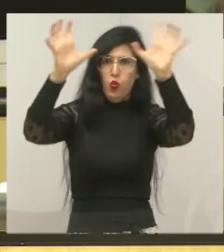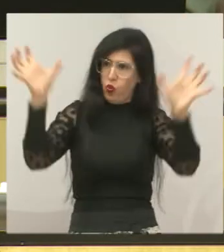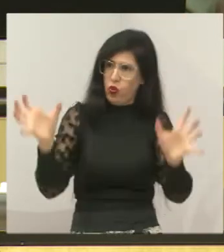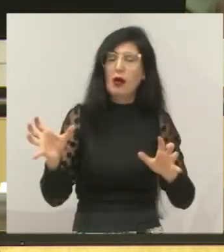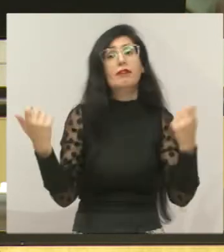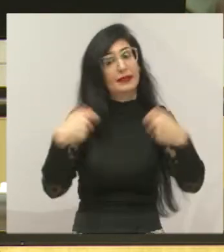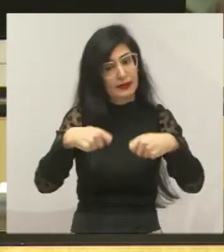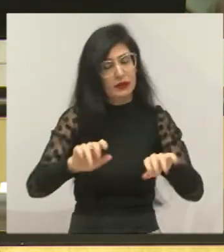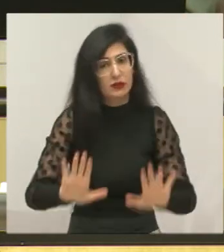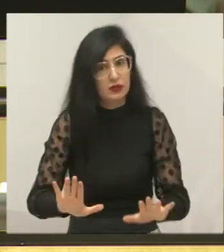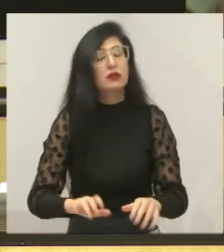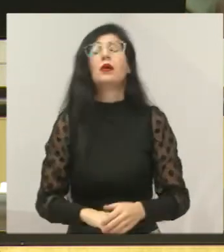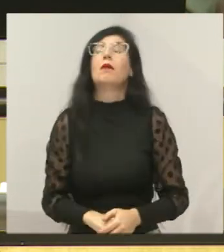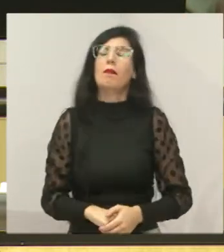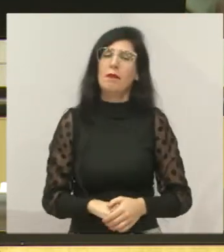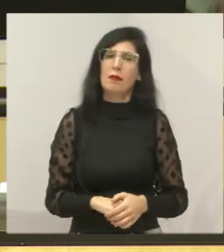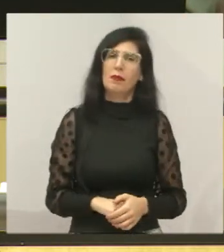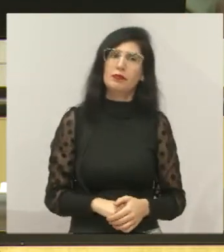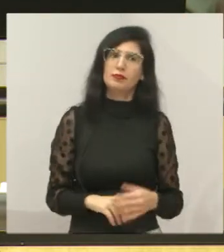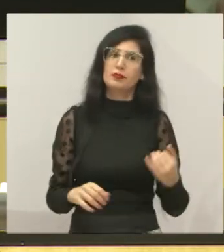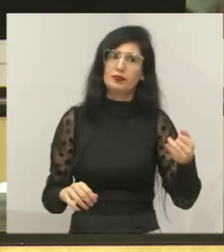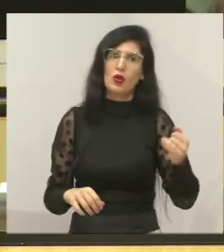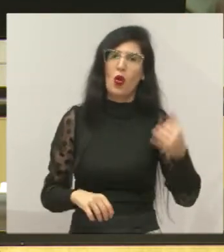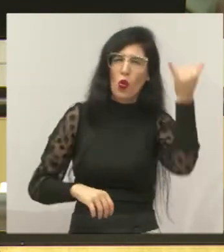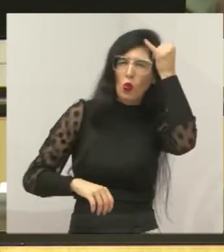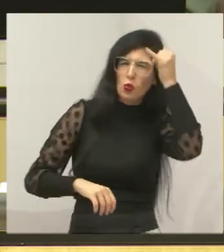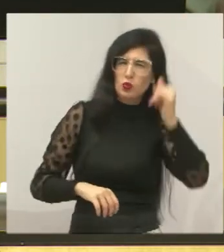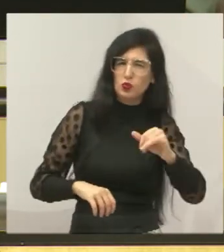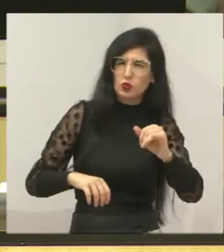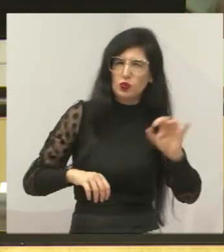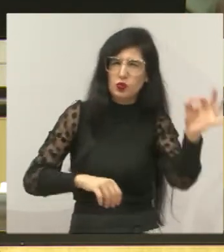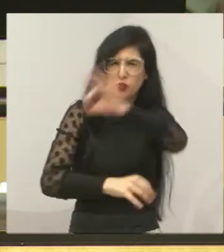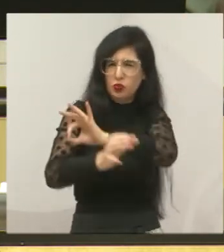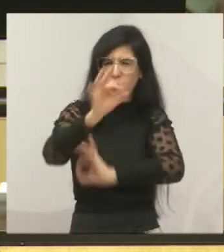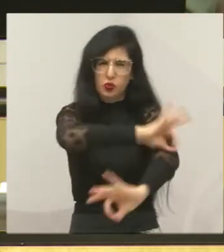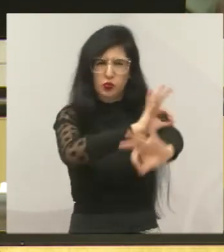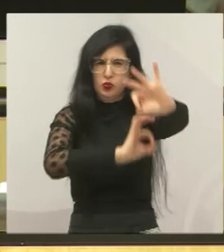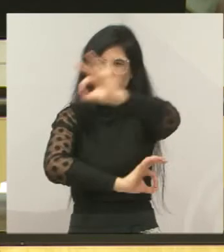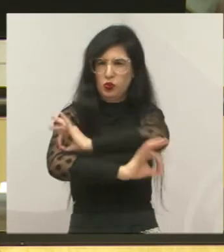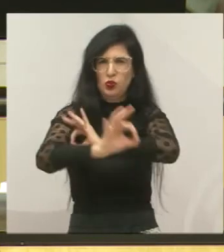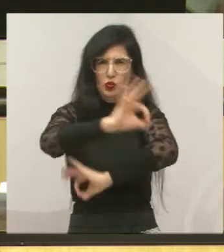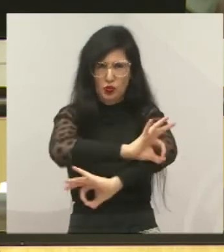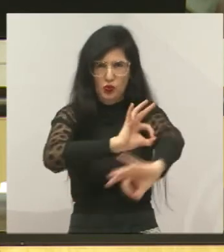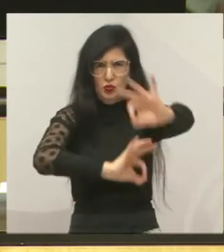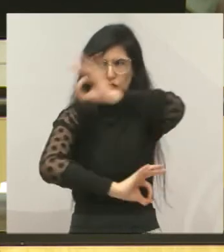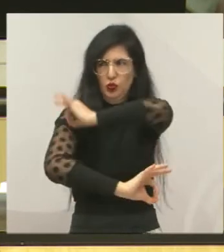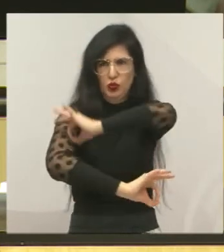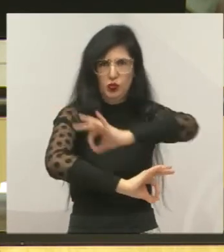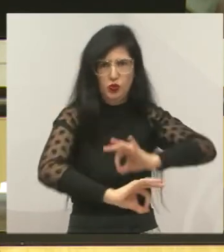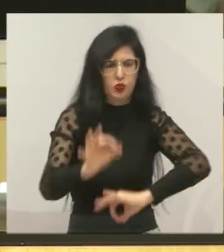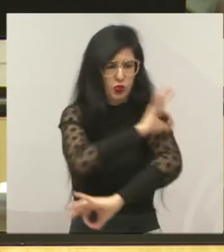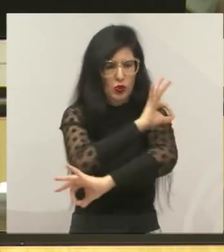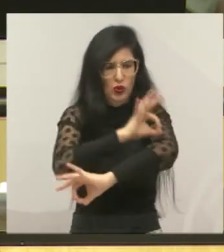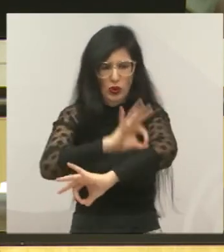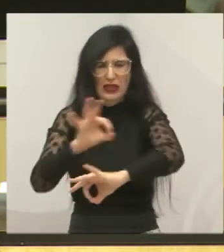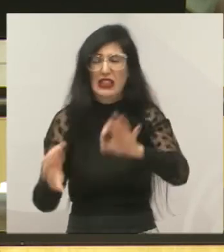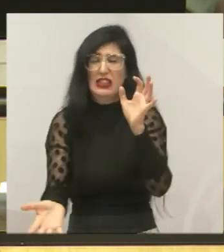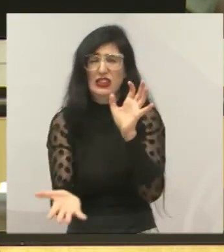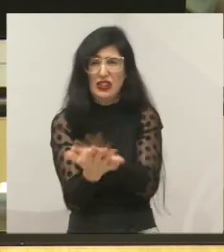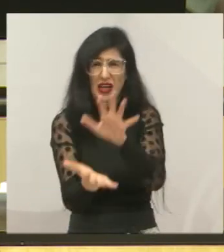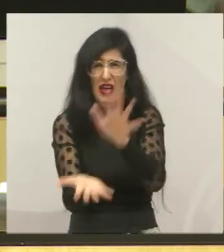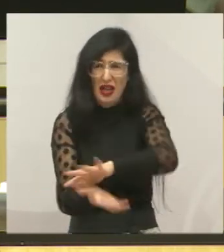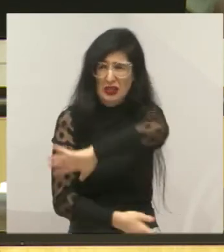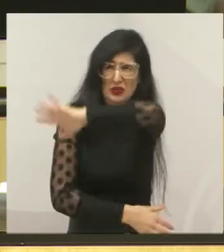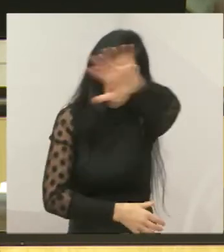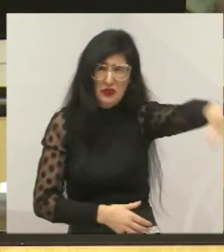de combate ao mosquito Aedes aegypti, responsável pela transmissão da dengue, está ocorrendo em várias cidades da nossa região, com resultados positivos